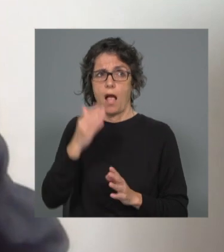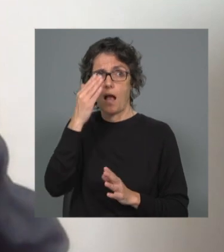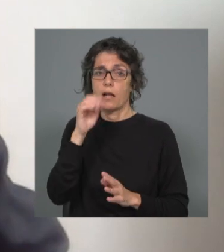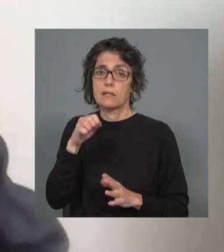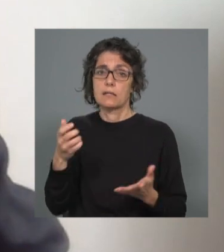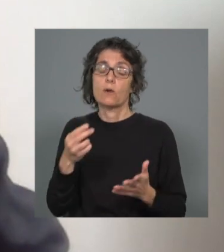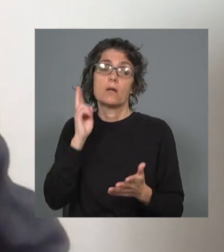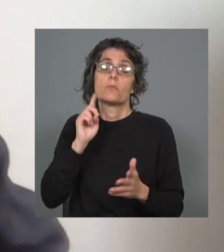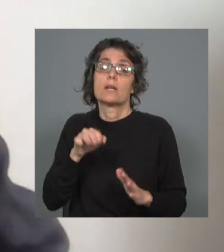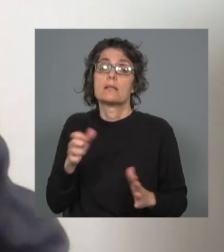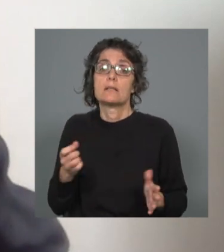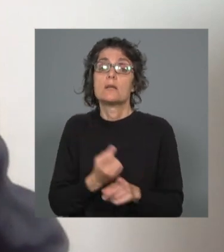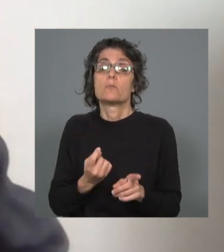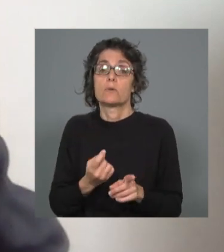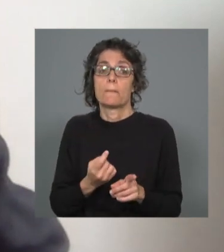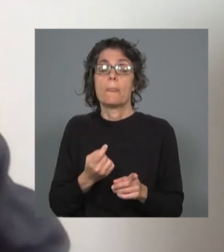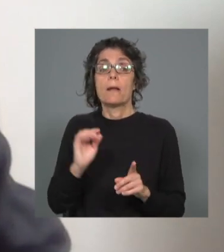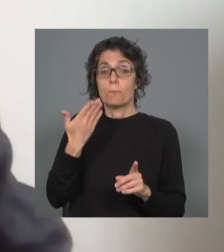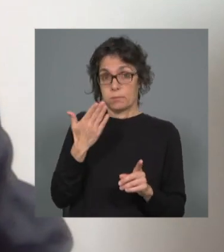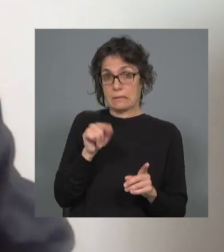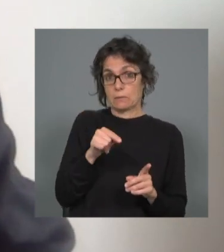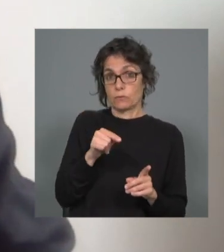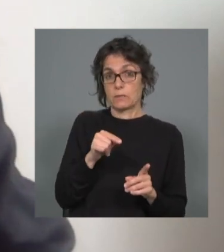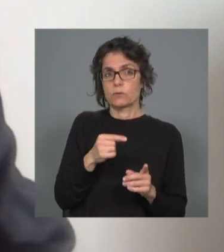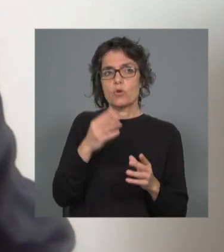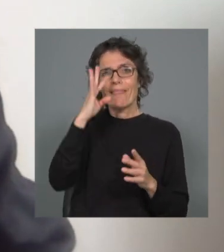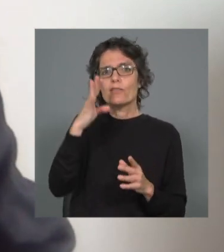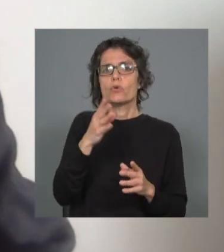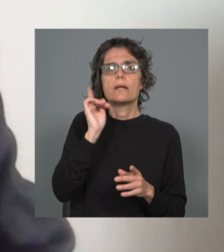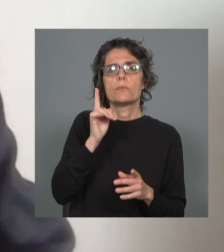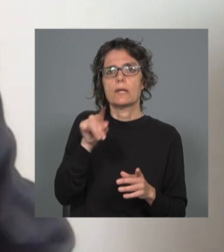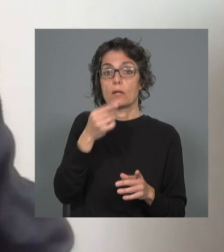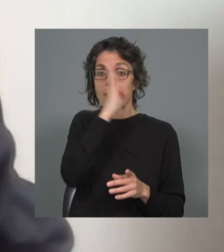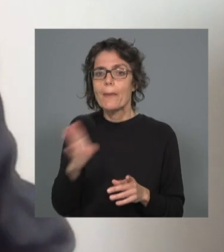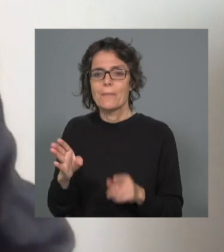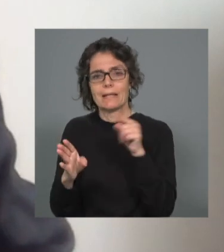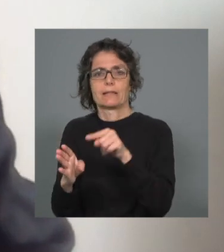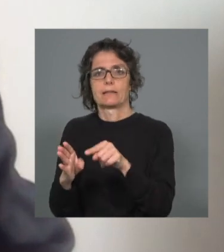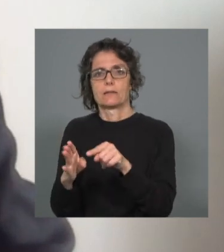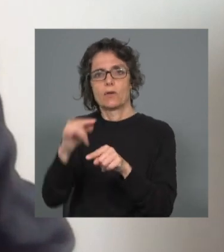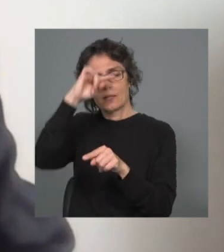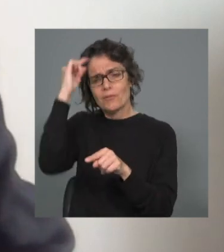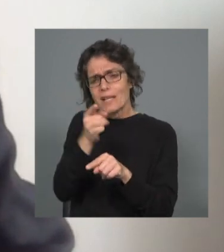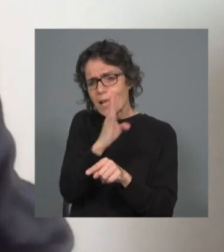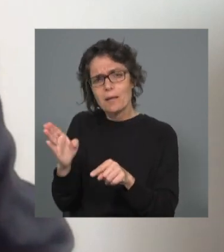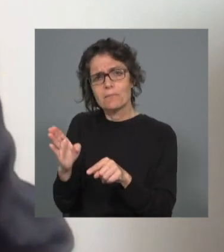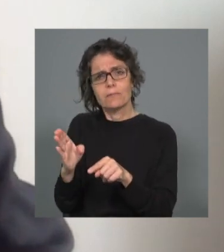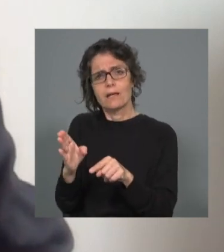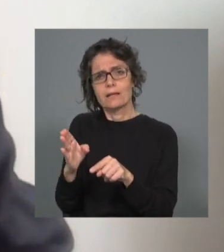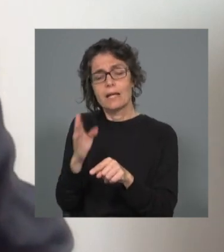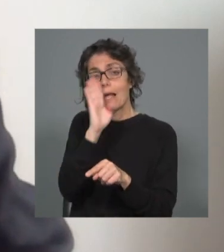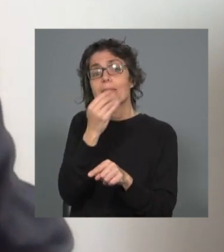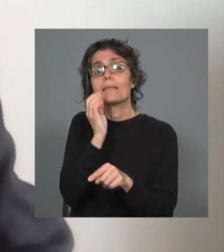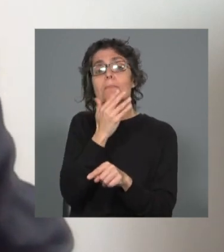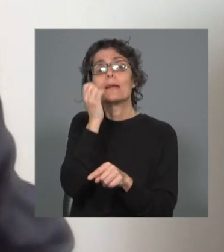é importante é que depois ela seja concretizada. E aí é que o problema pode ser difícil porque depende muito dos líderes